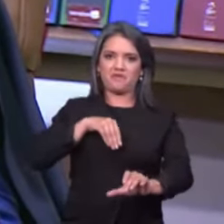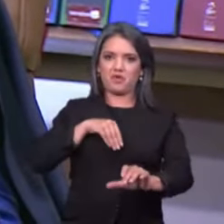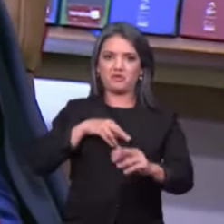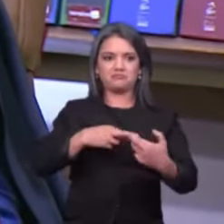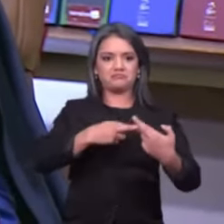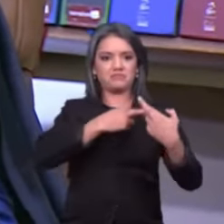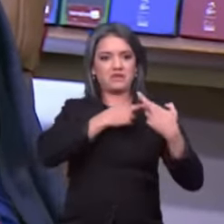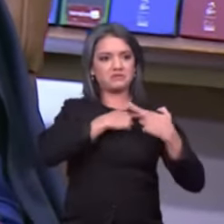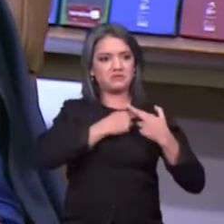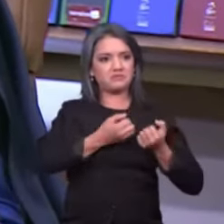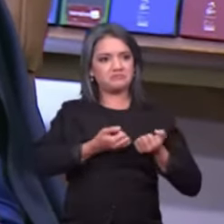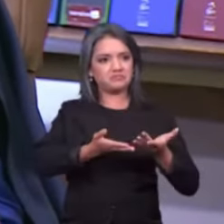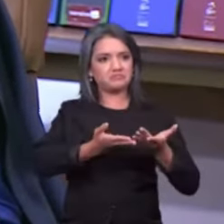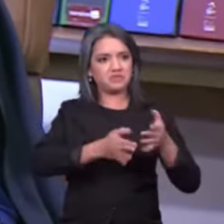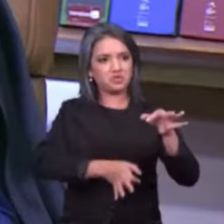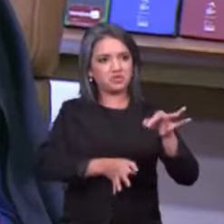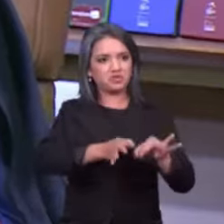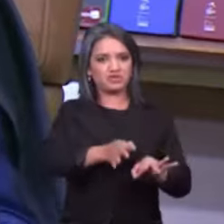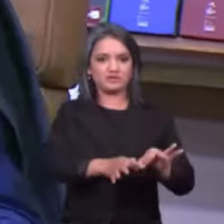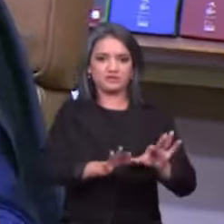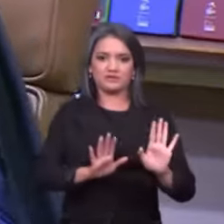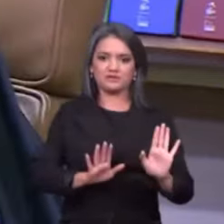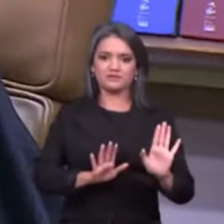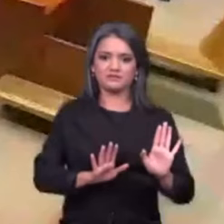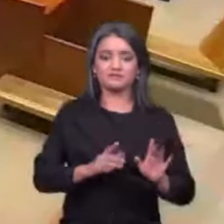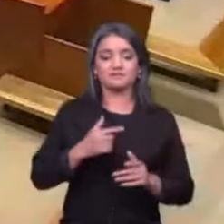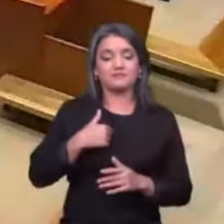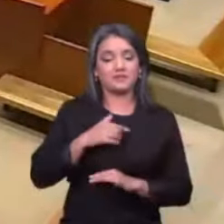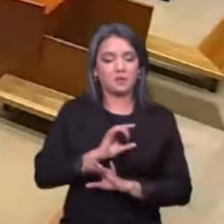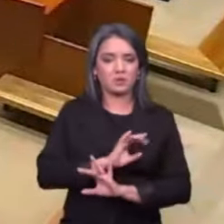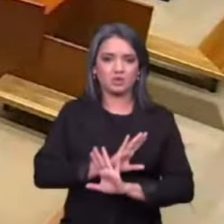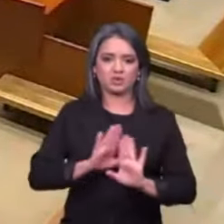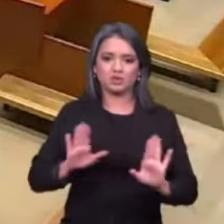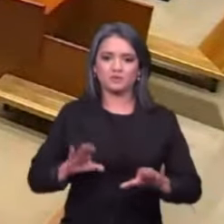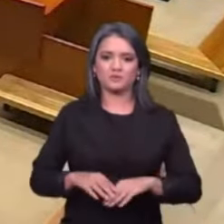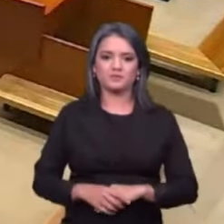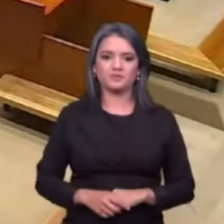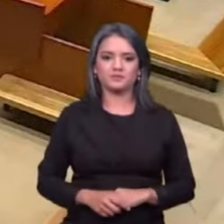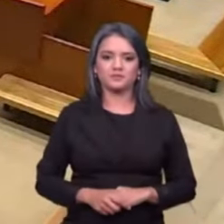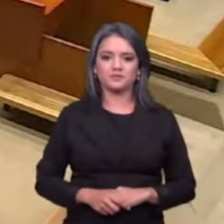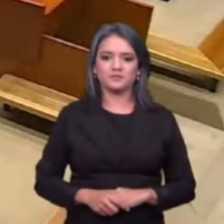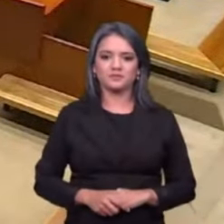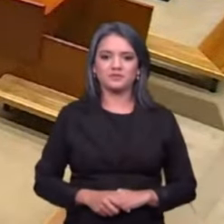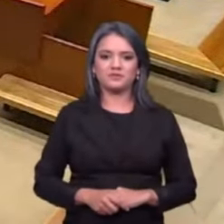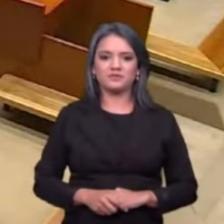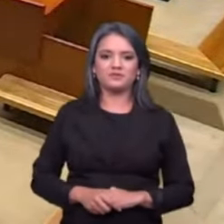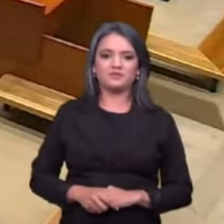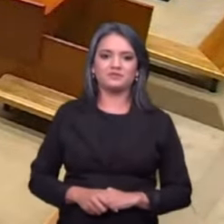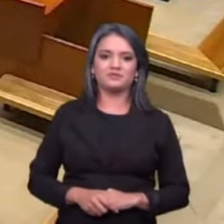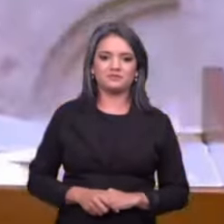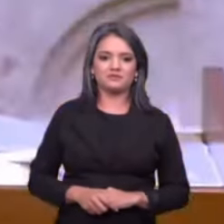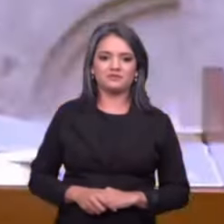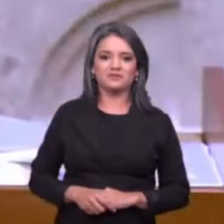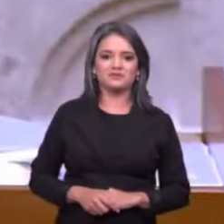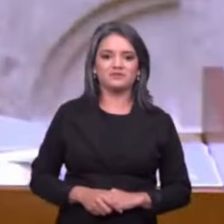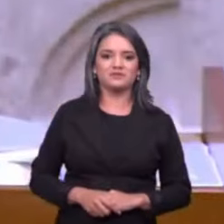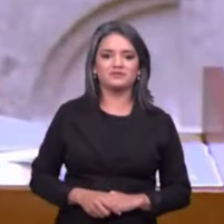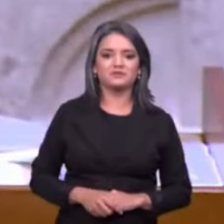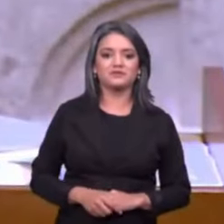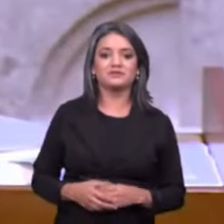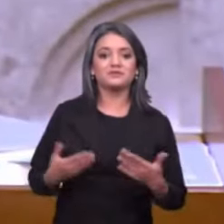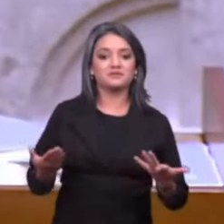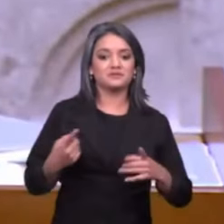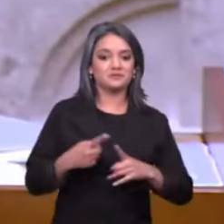responsabilidades. Dito isso, eu não falo mais nada. Presidente, ministro, só um minutinho, ministro Alexandre, já lhe dou a palavra. É que a